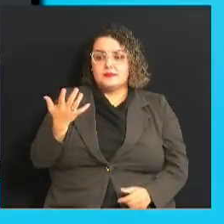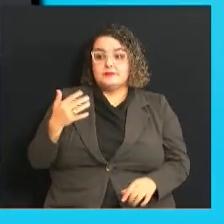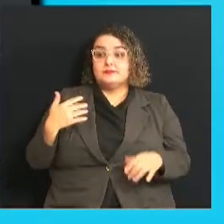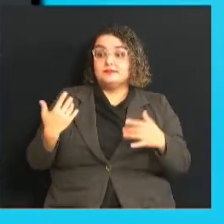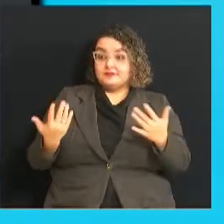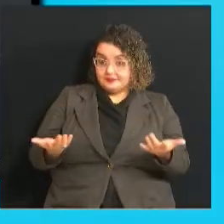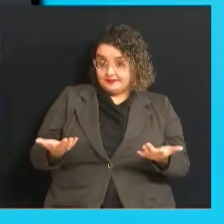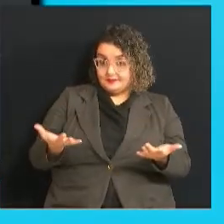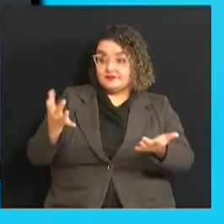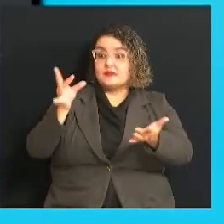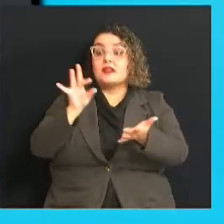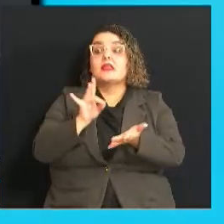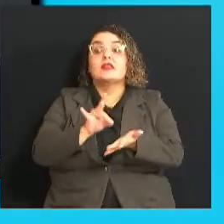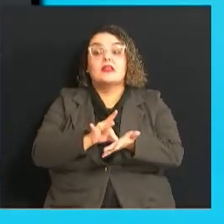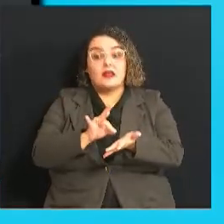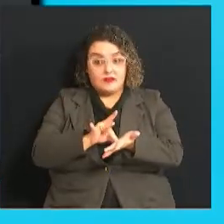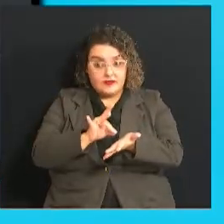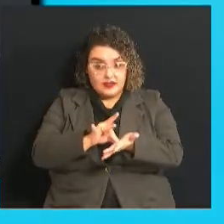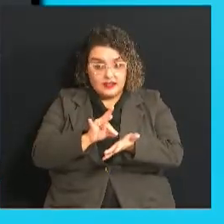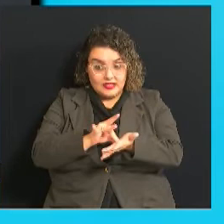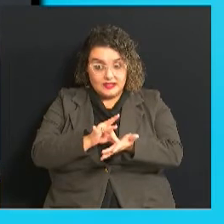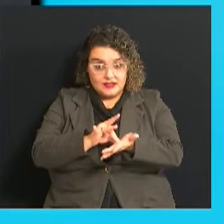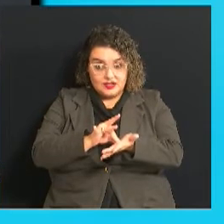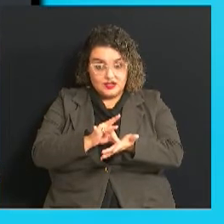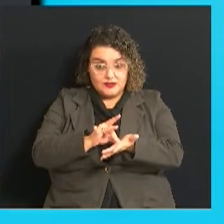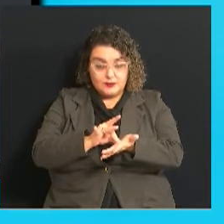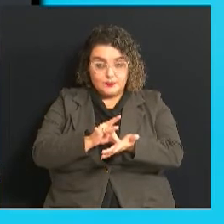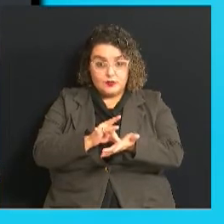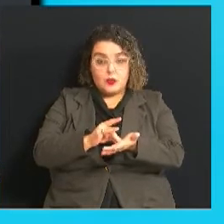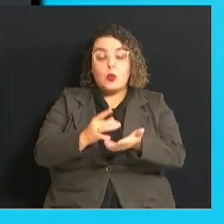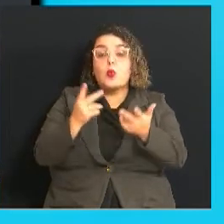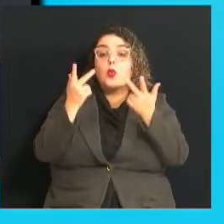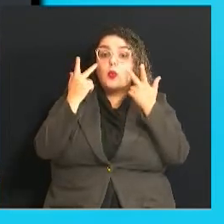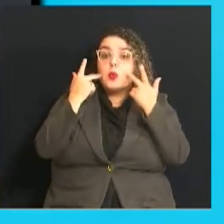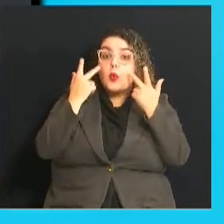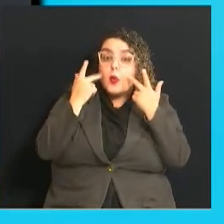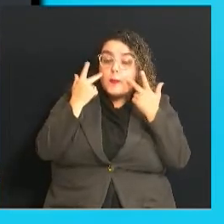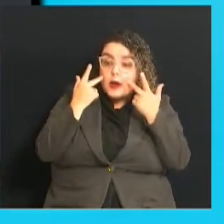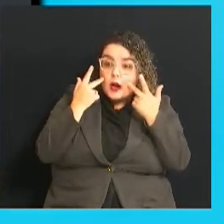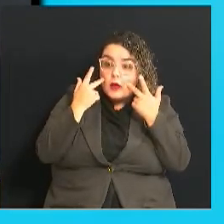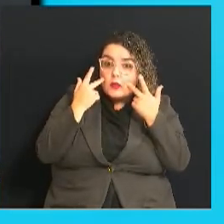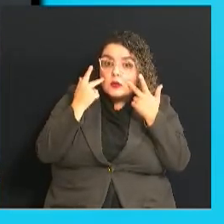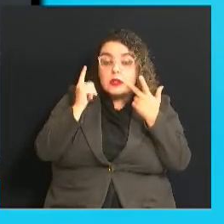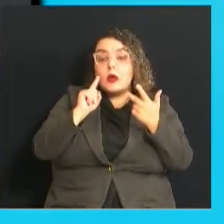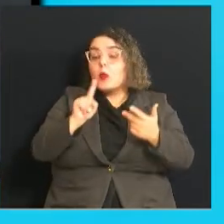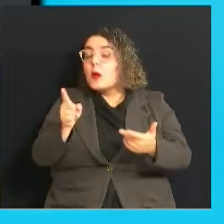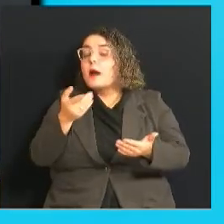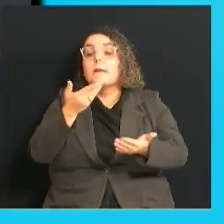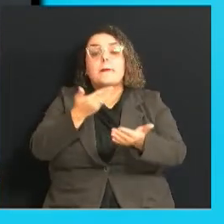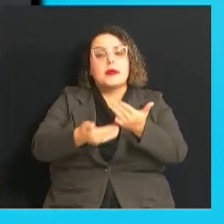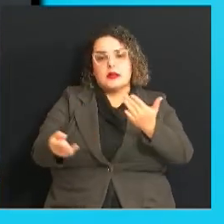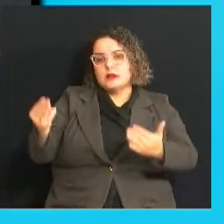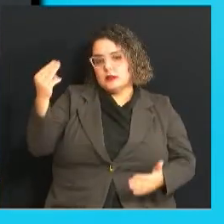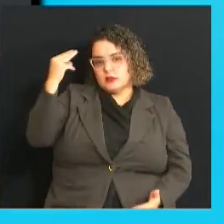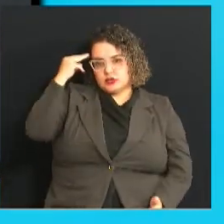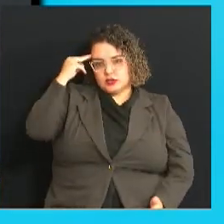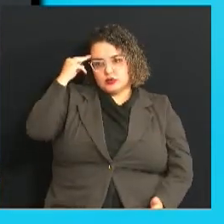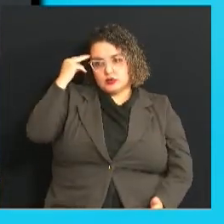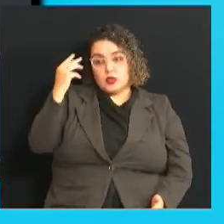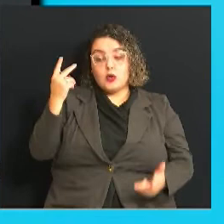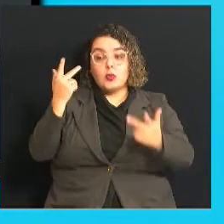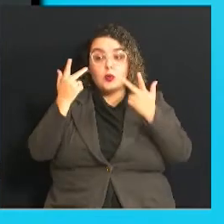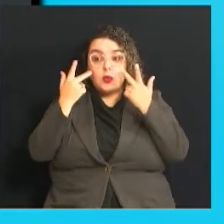Na verdade, o mais comum não é essa perda de memória. O mais comum é que a